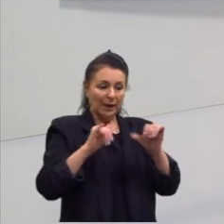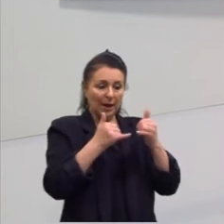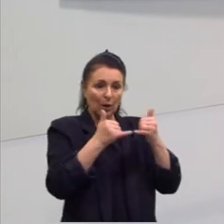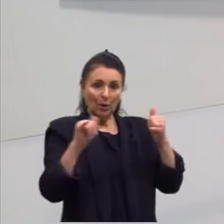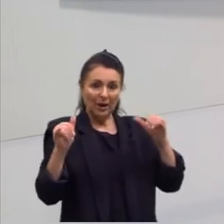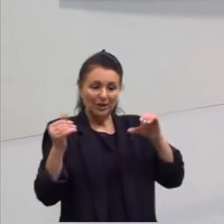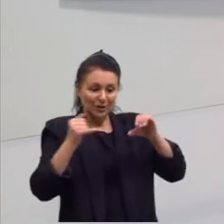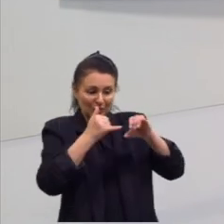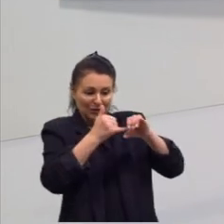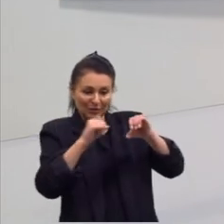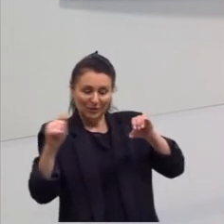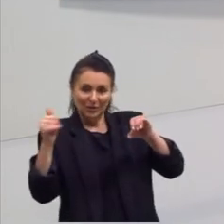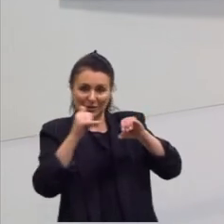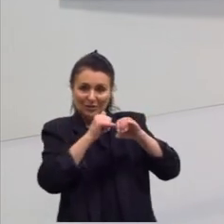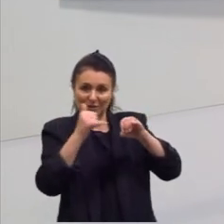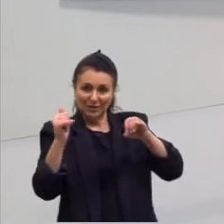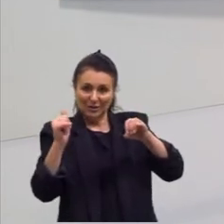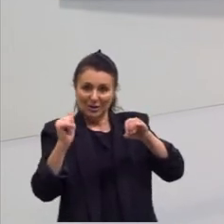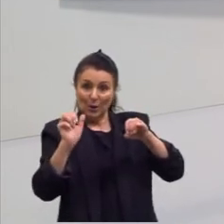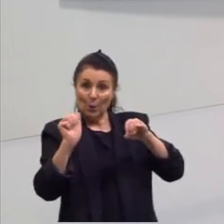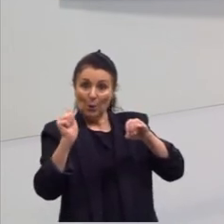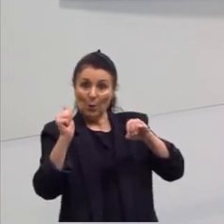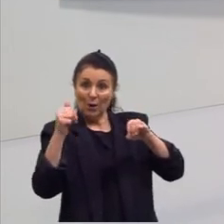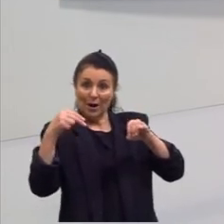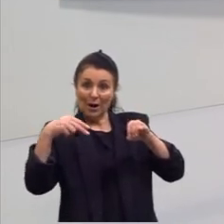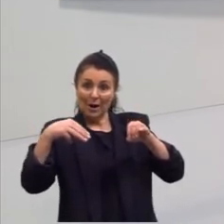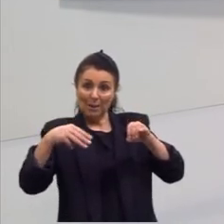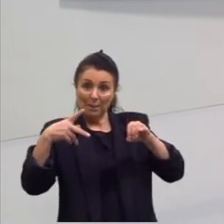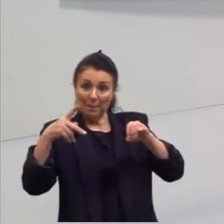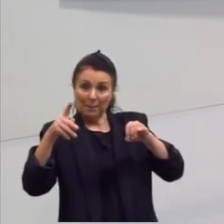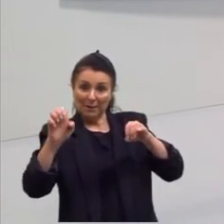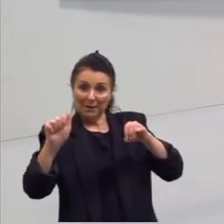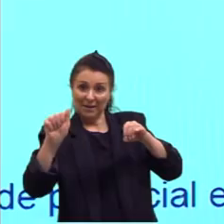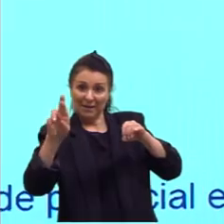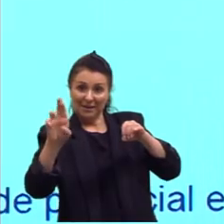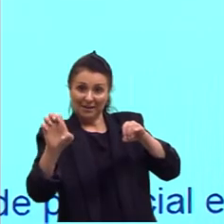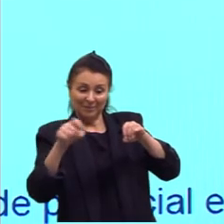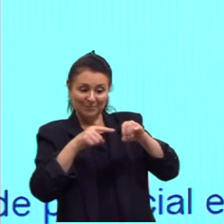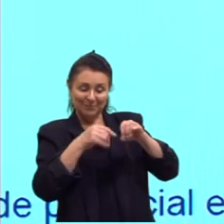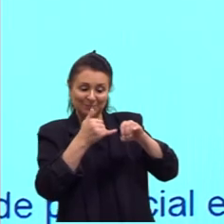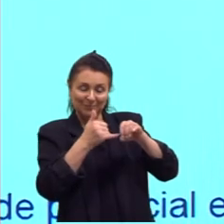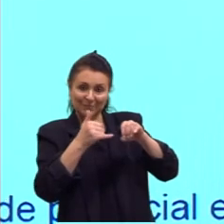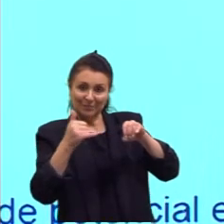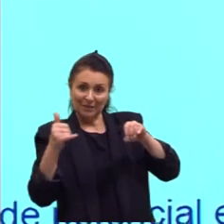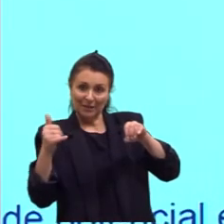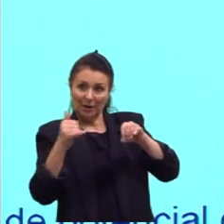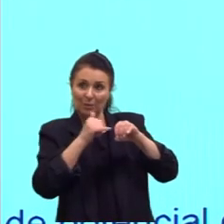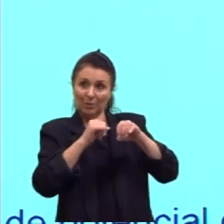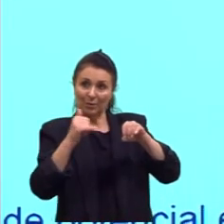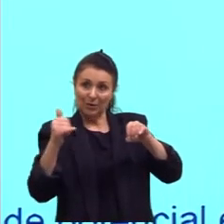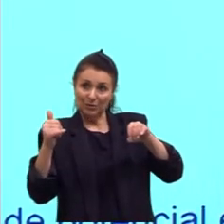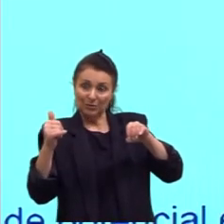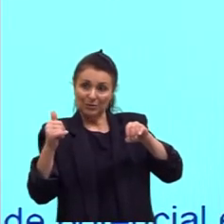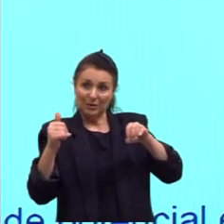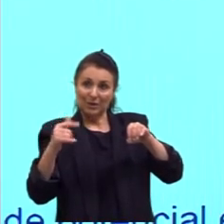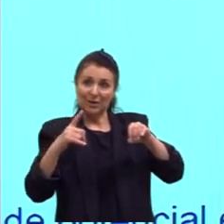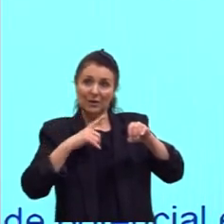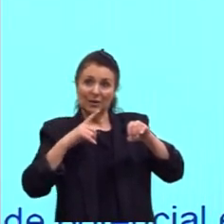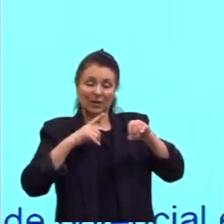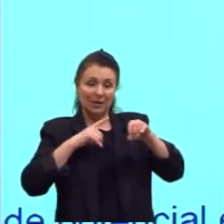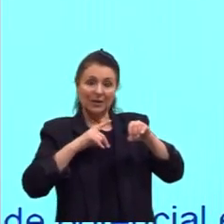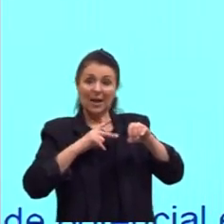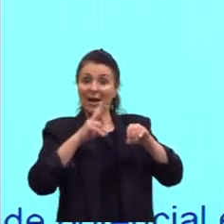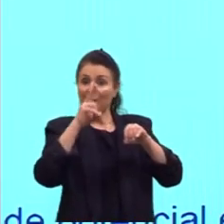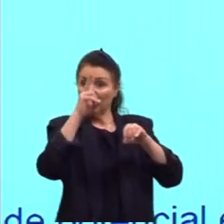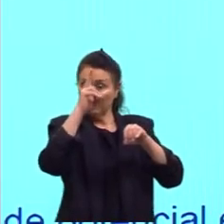corrente Por isso tá escrito Amp né que é o Ampere tá então a gente tem uma corrente a gente tem